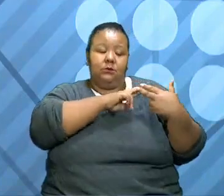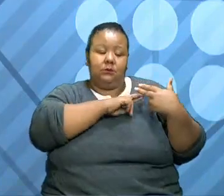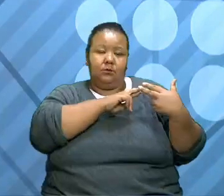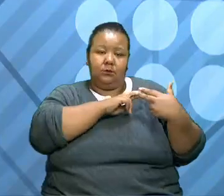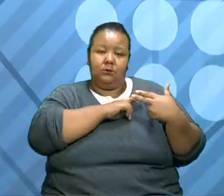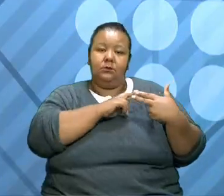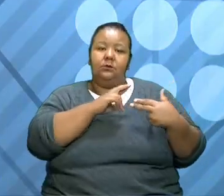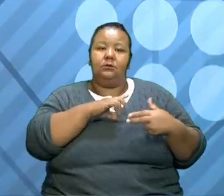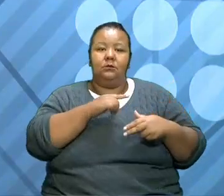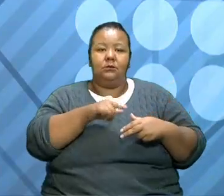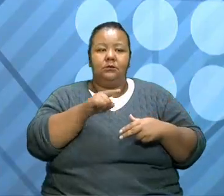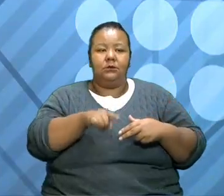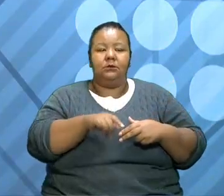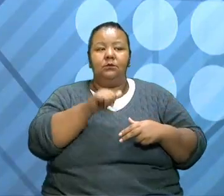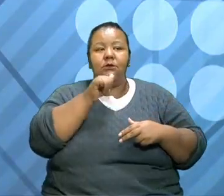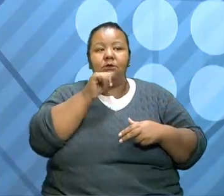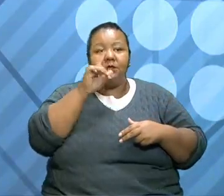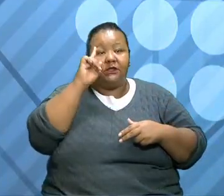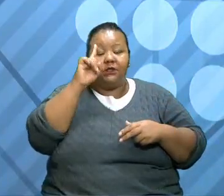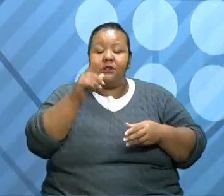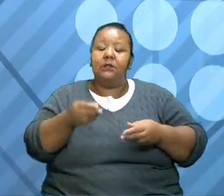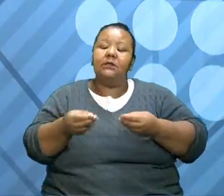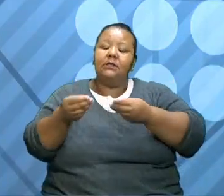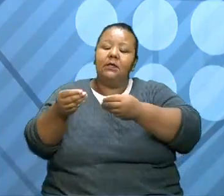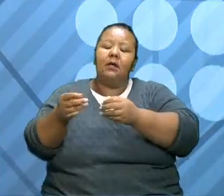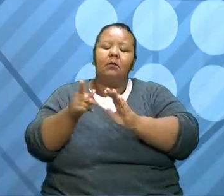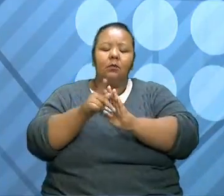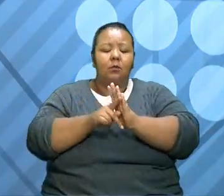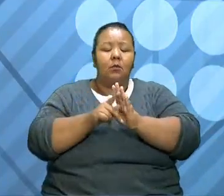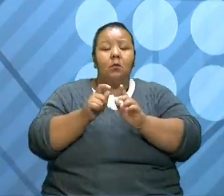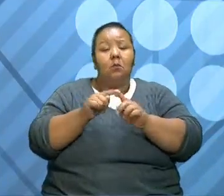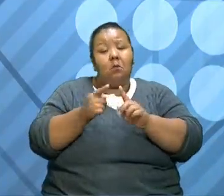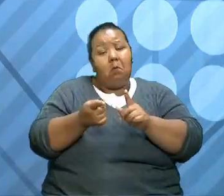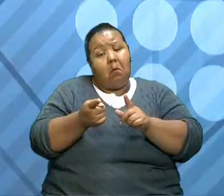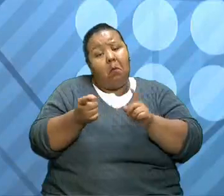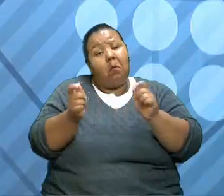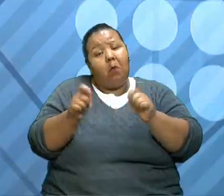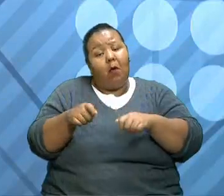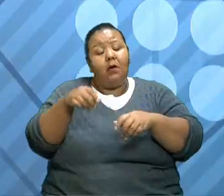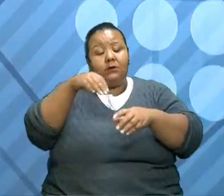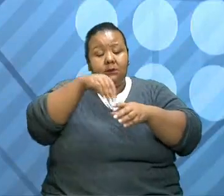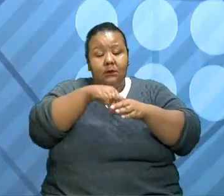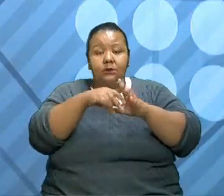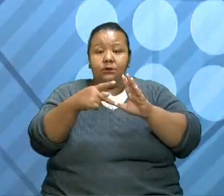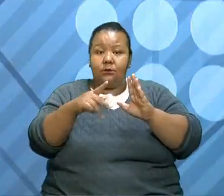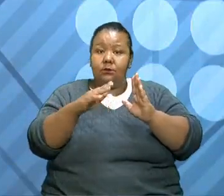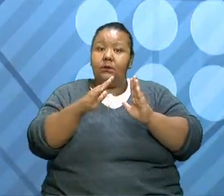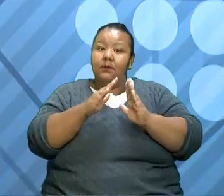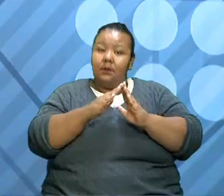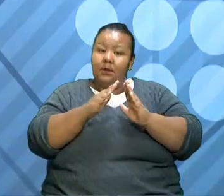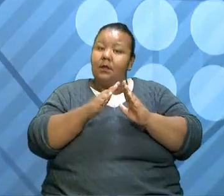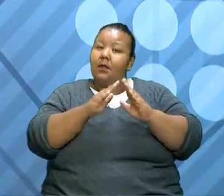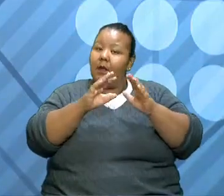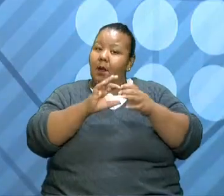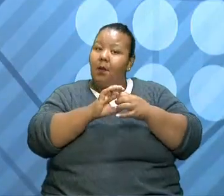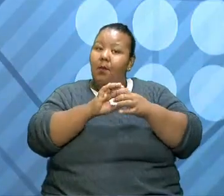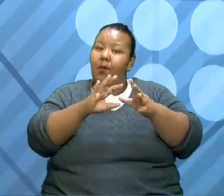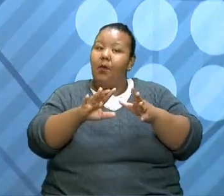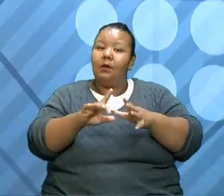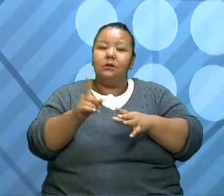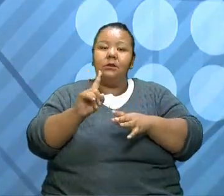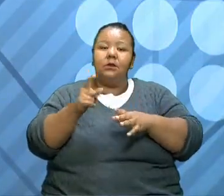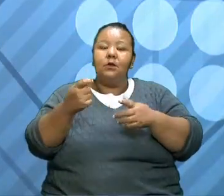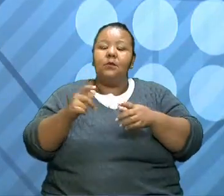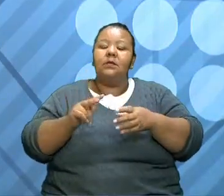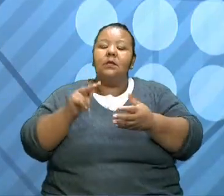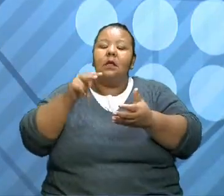tem as suas ordens de entrega, mas você pode fazer homework, você pode fazer também na sua casa. Você não precisa estar